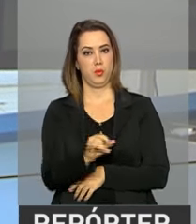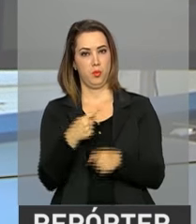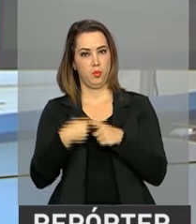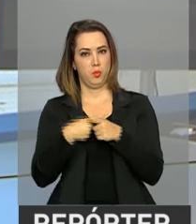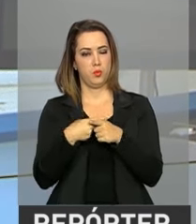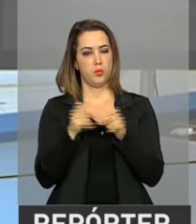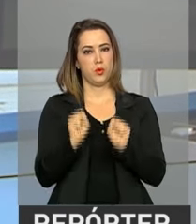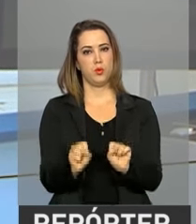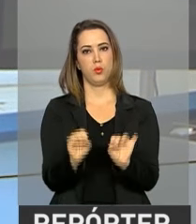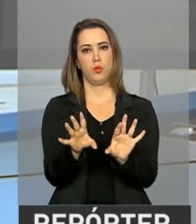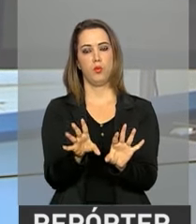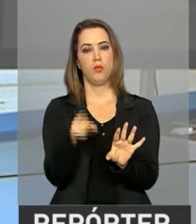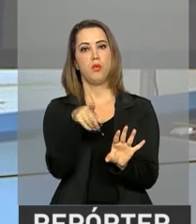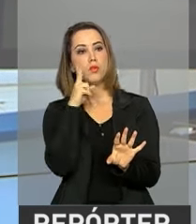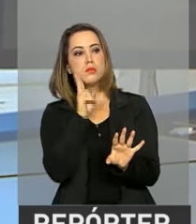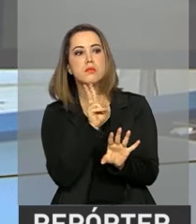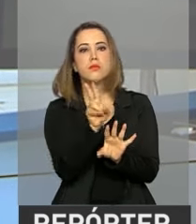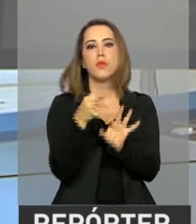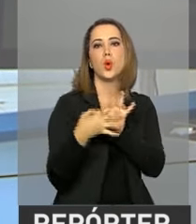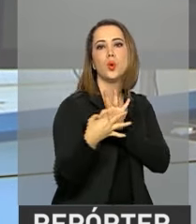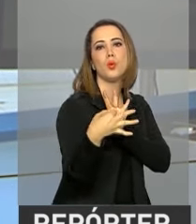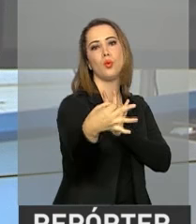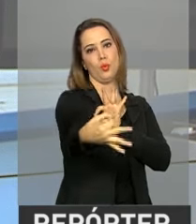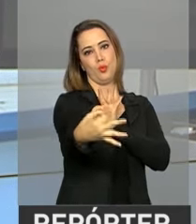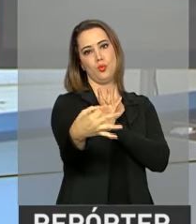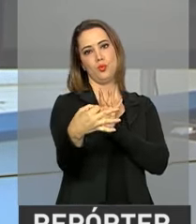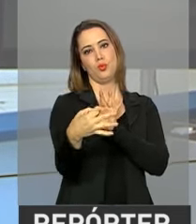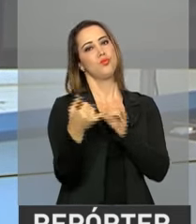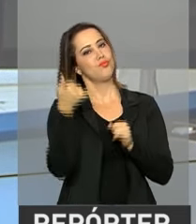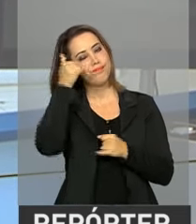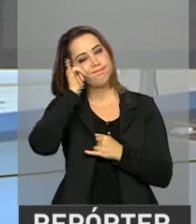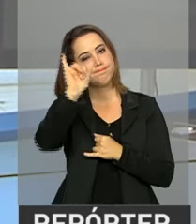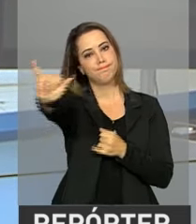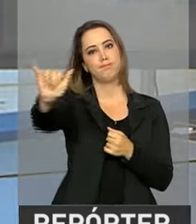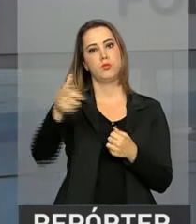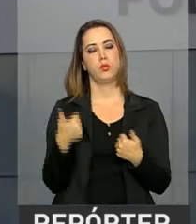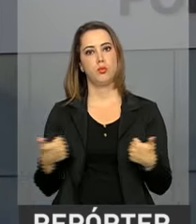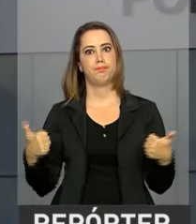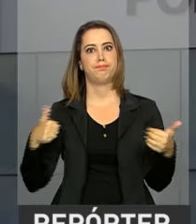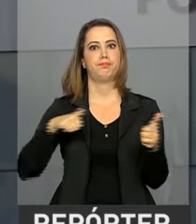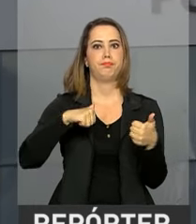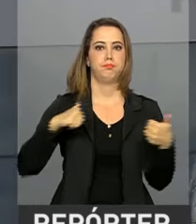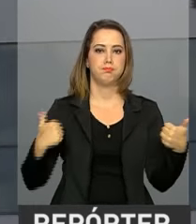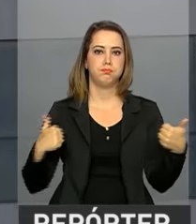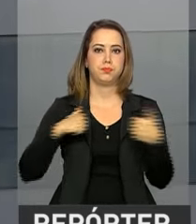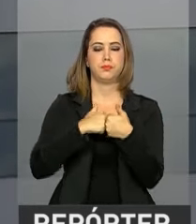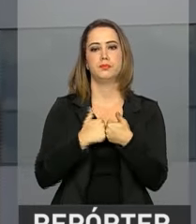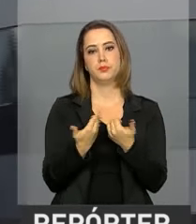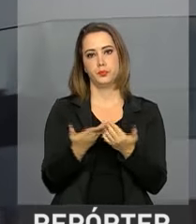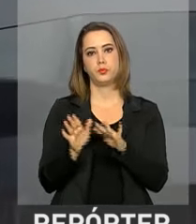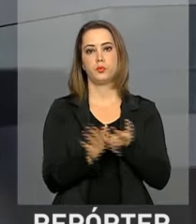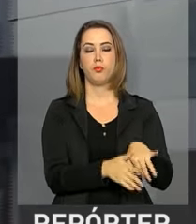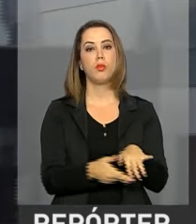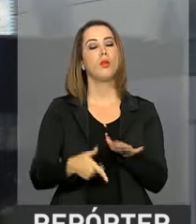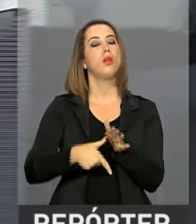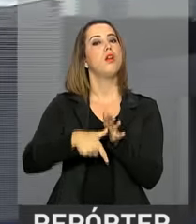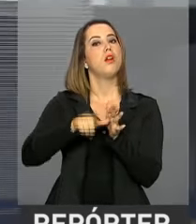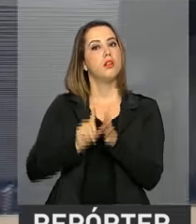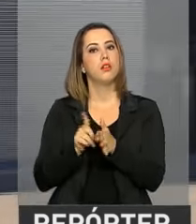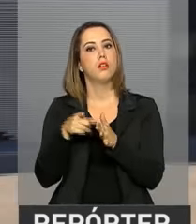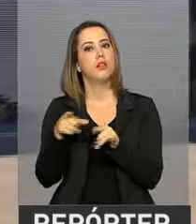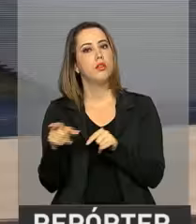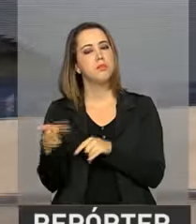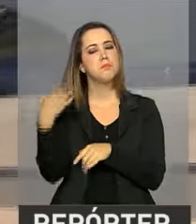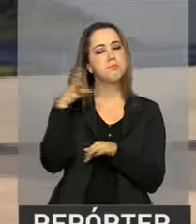veículos são vistos com mais facilidade, o que diminui o risco de acidentes. O que era uma recomendação do Conselho Nacional de